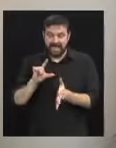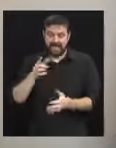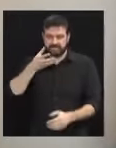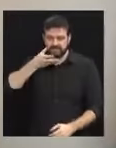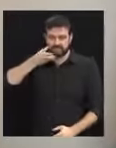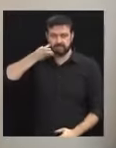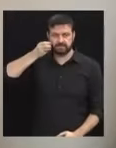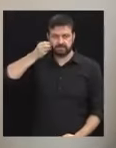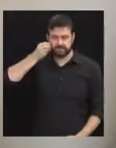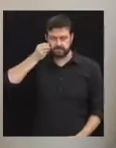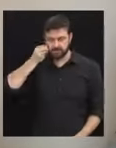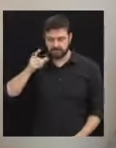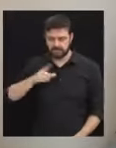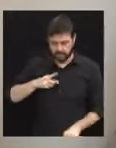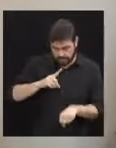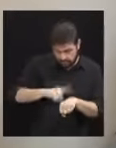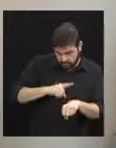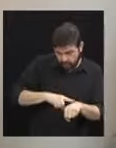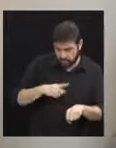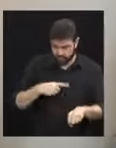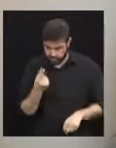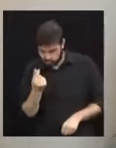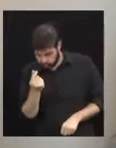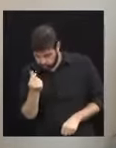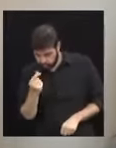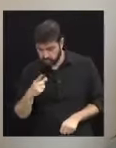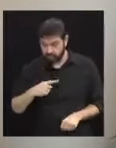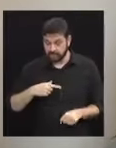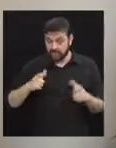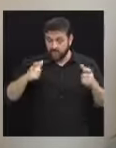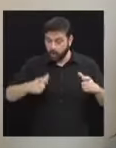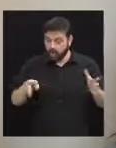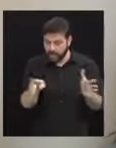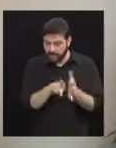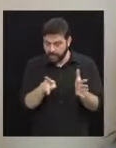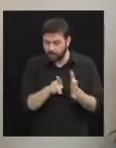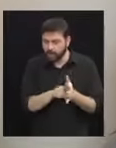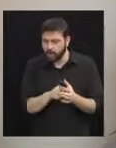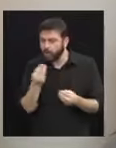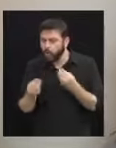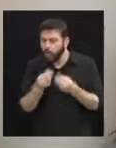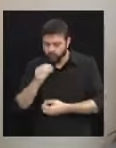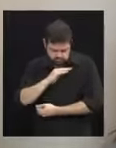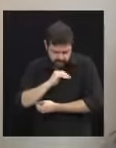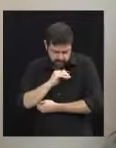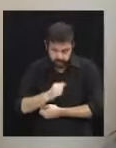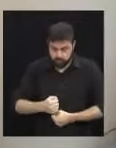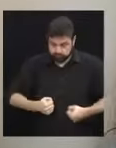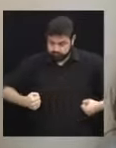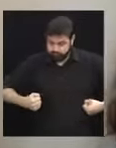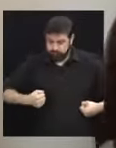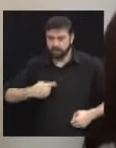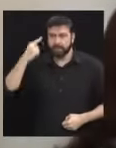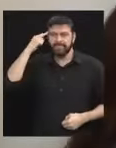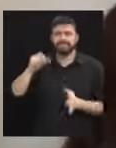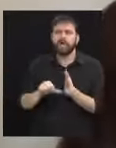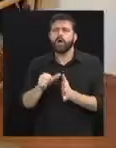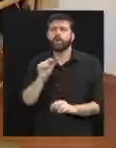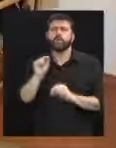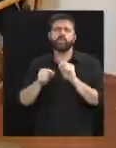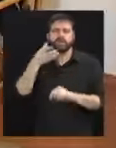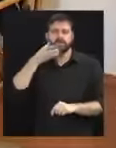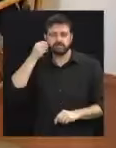na possibilidade de adotar? Eu tenho tempo, eu tenho recurso, eu tenho espaço, que tamanho de bicho eu preciso? O que você tem que pensar? Qual que é o primeiro passo para uma